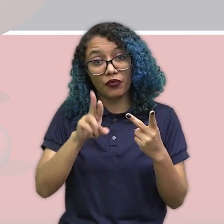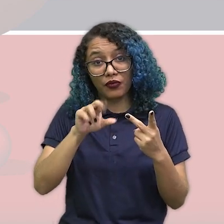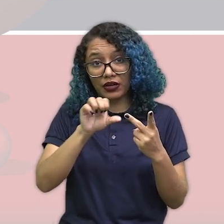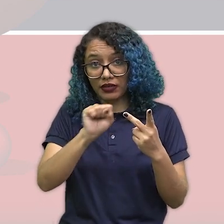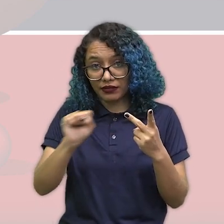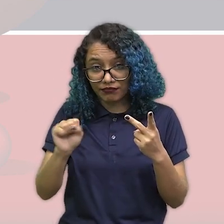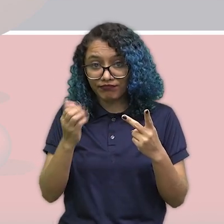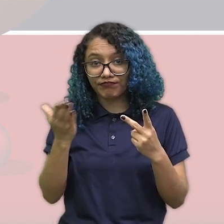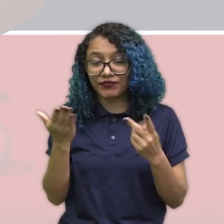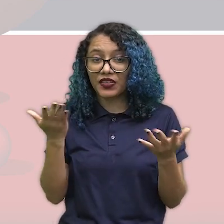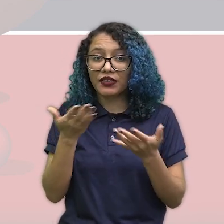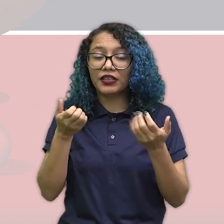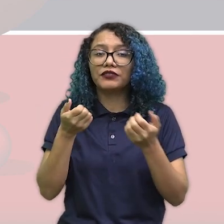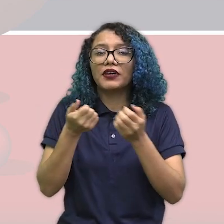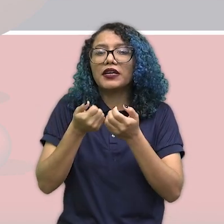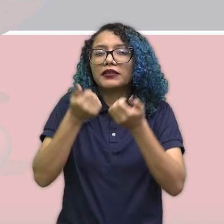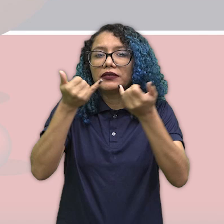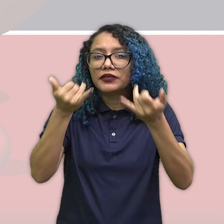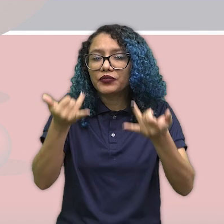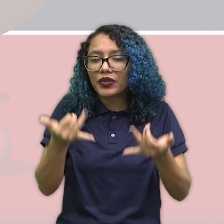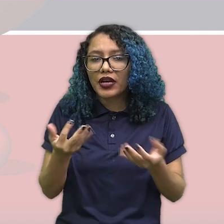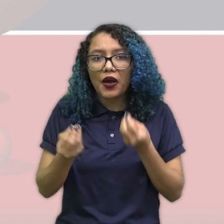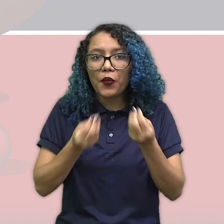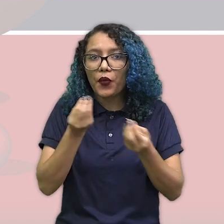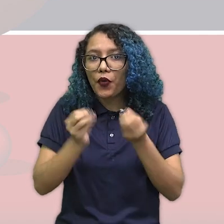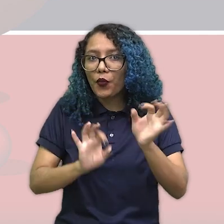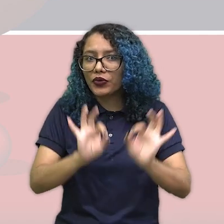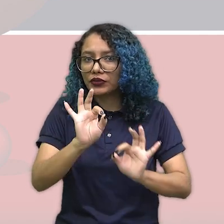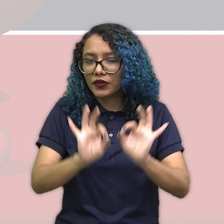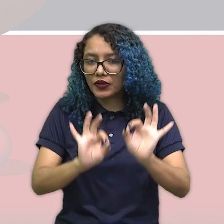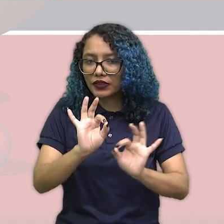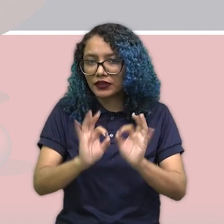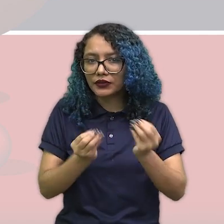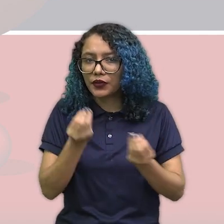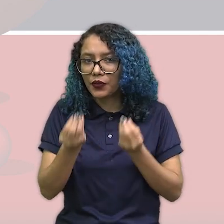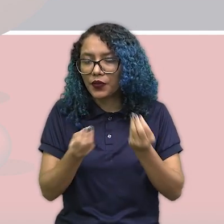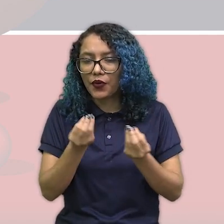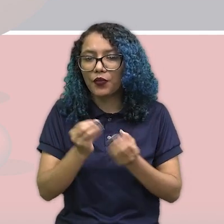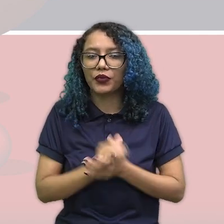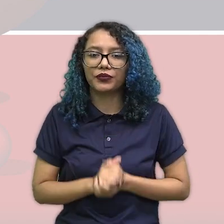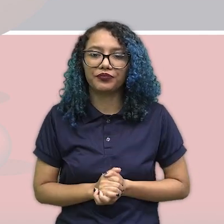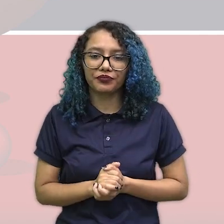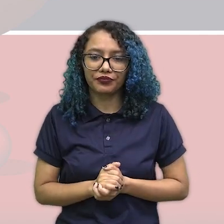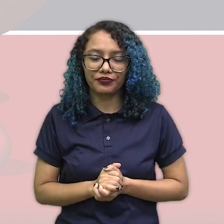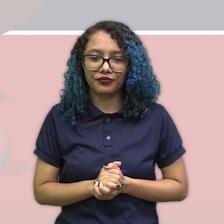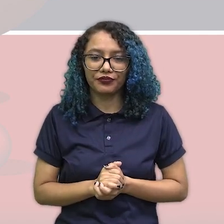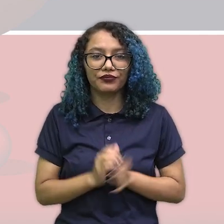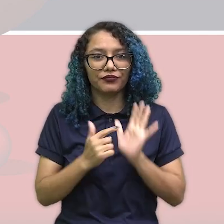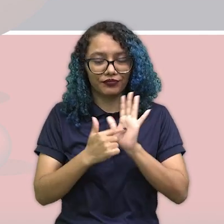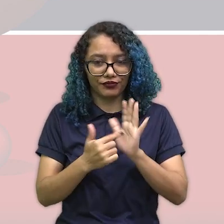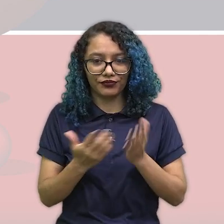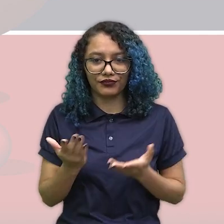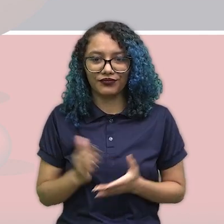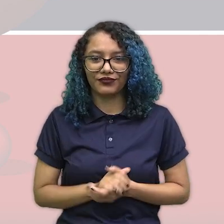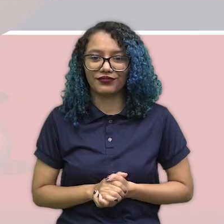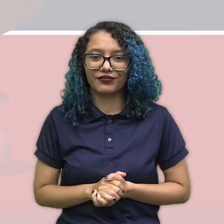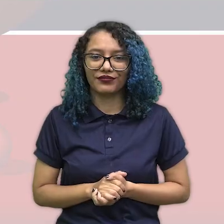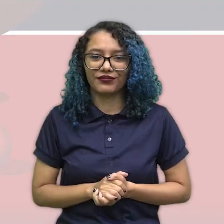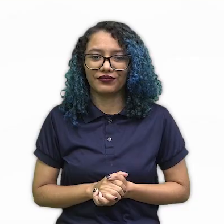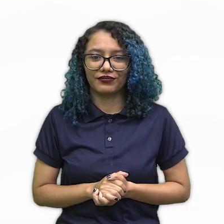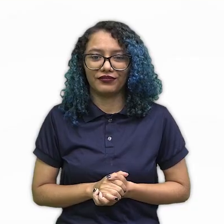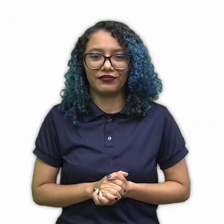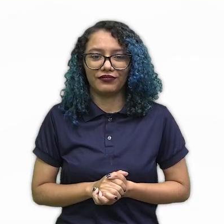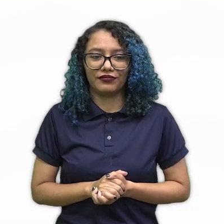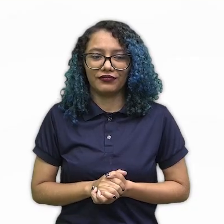Soviética. E a gente vai caracterizar melhor como foi essa ordem geopolítica mundial denominada de bipolar. Acompanhem